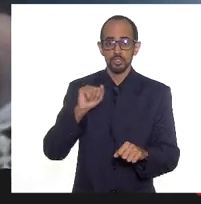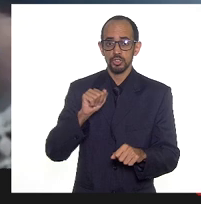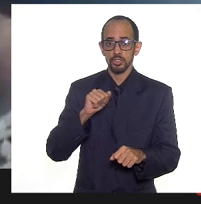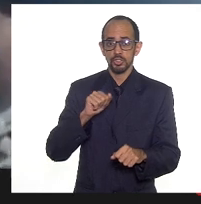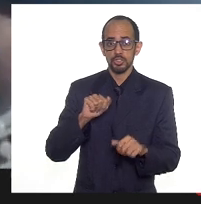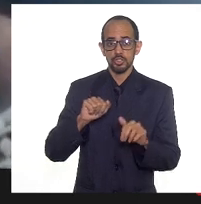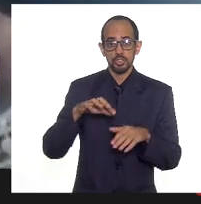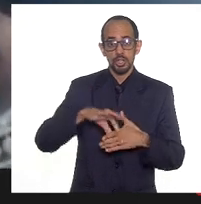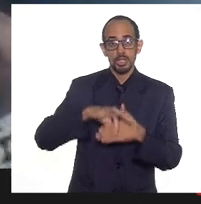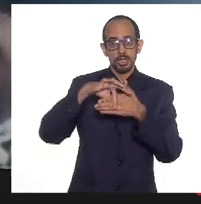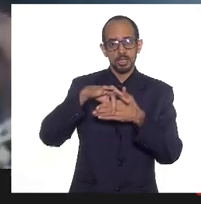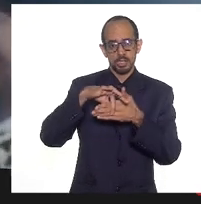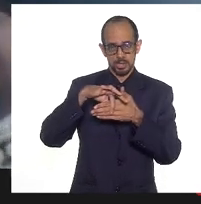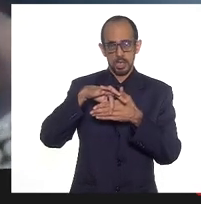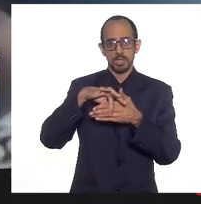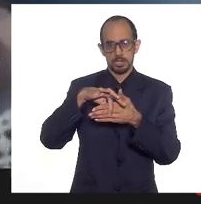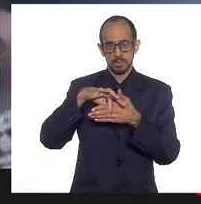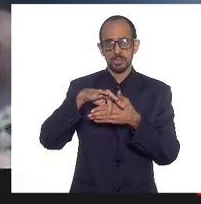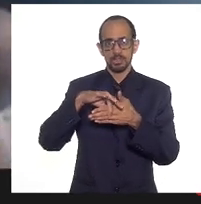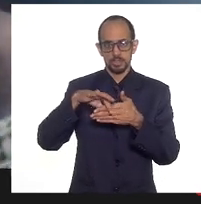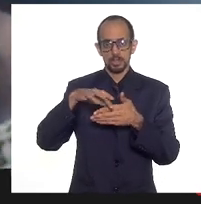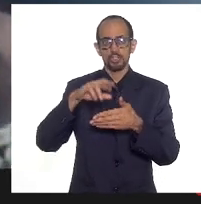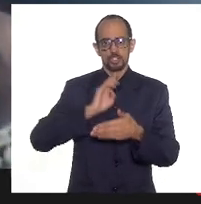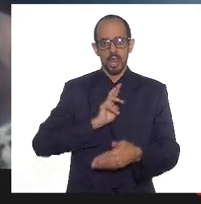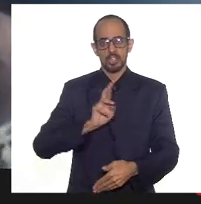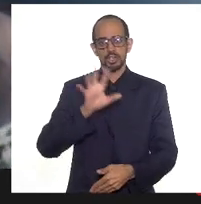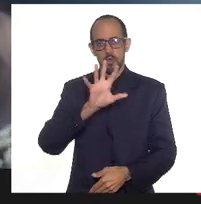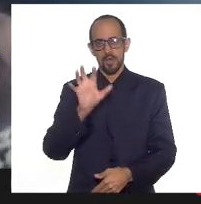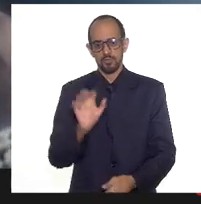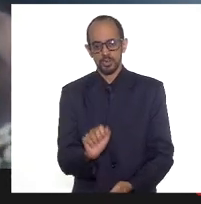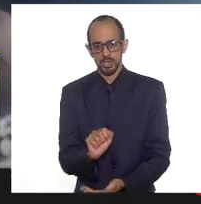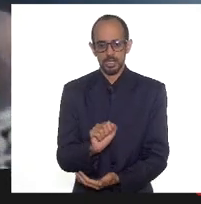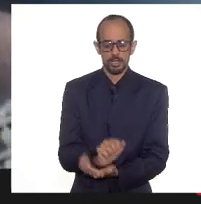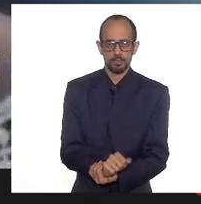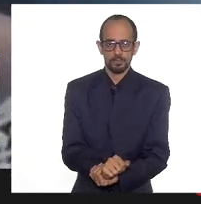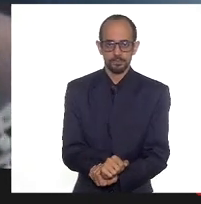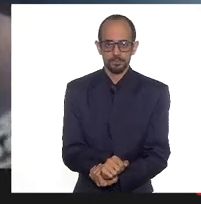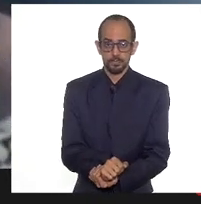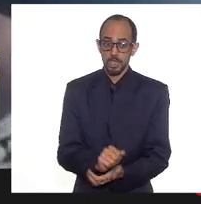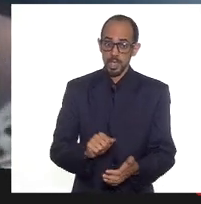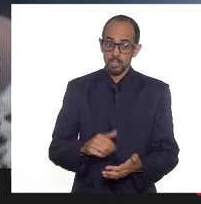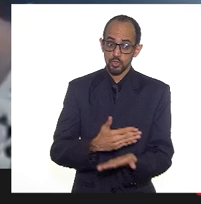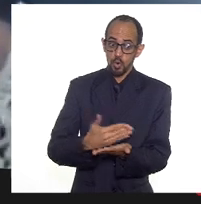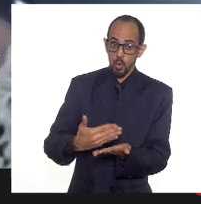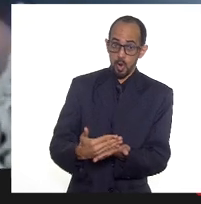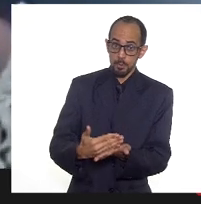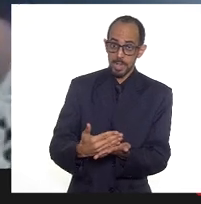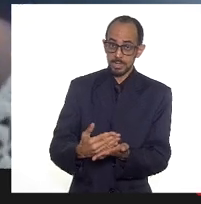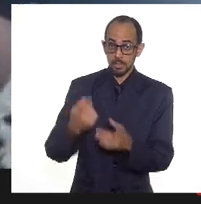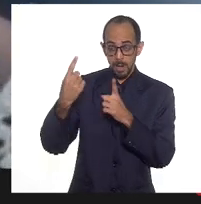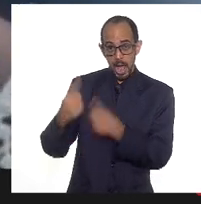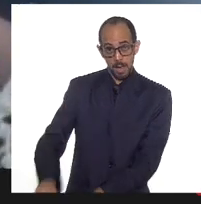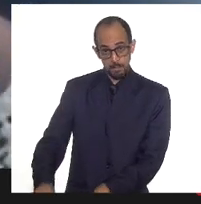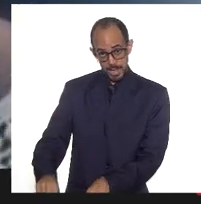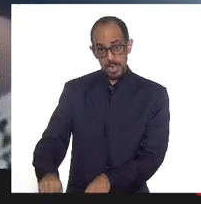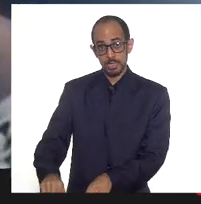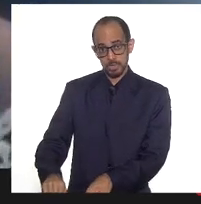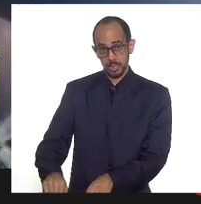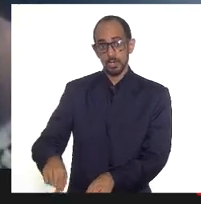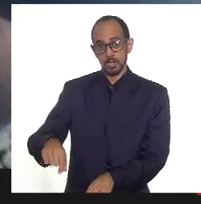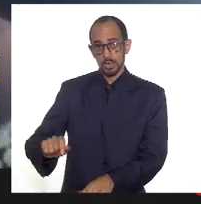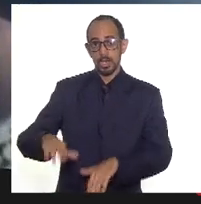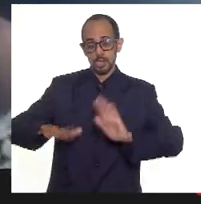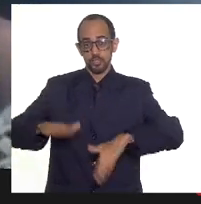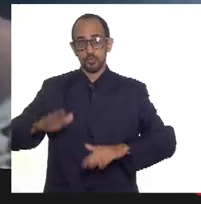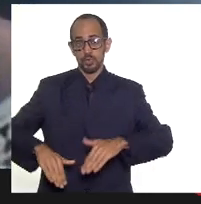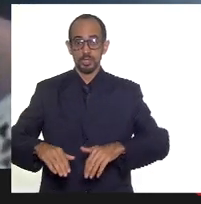violações, elas representam um ciclo que começa numa ameaça que muitas vezes é desqualificada pela polícia quando